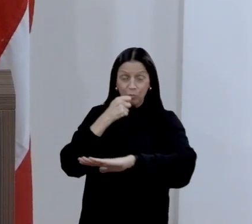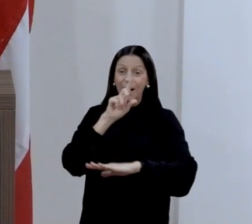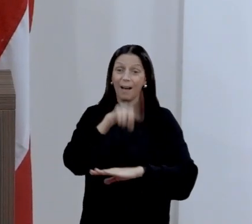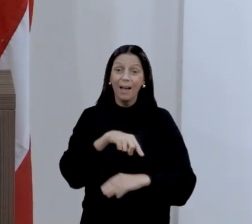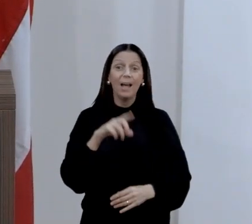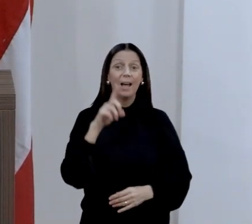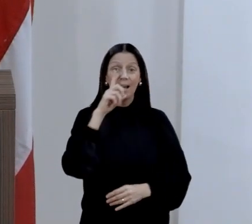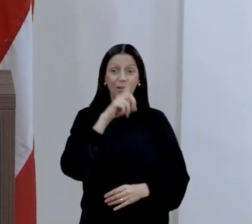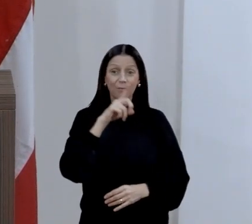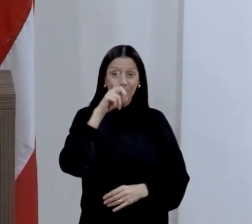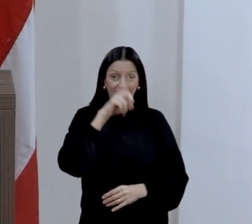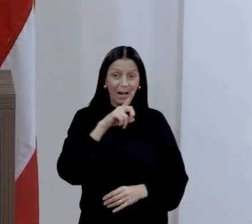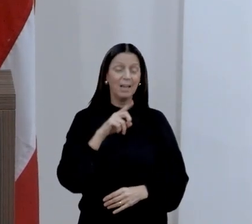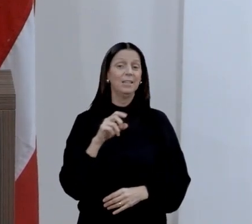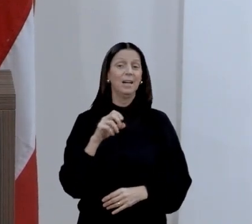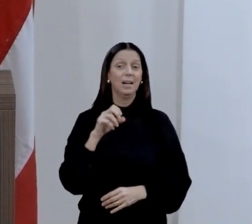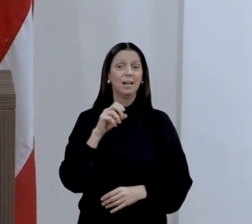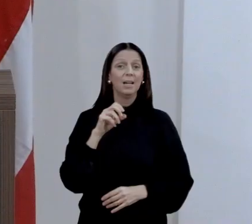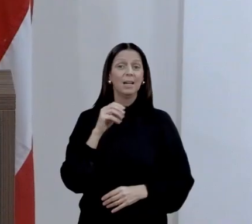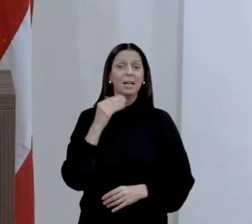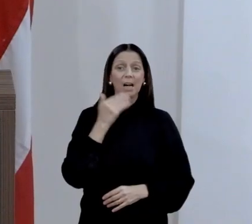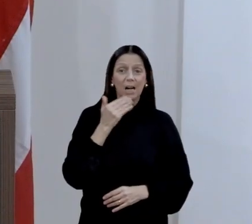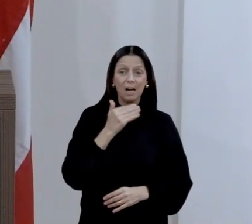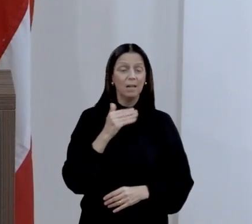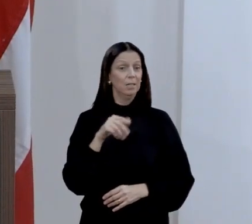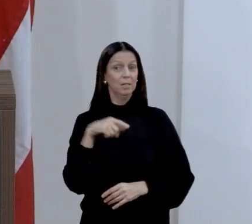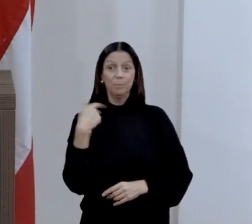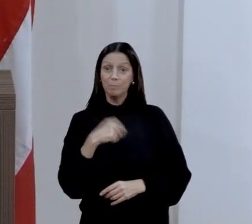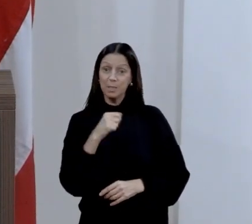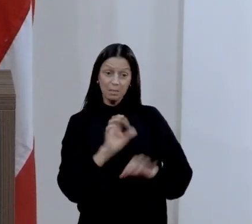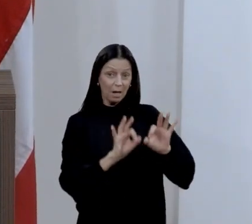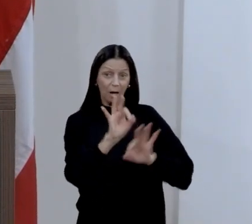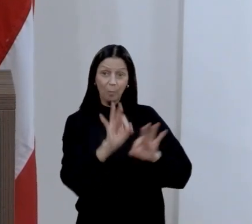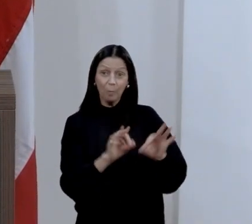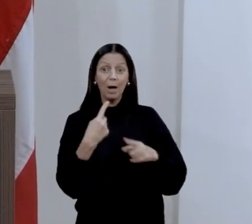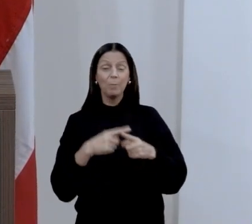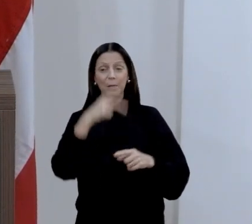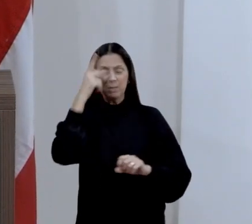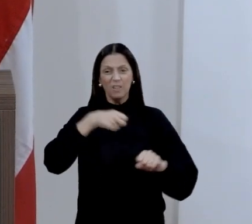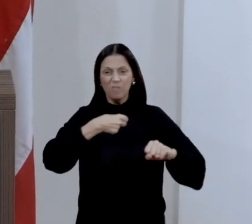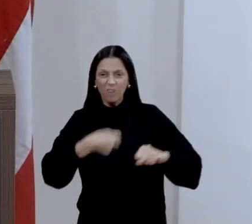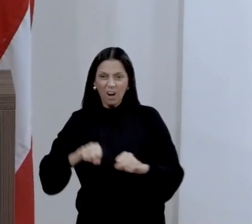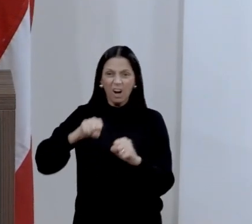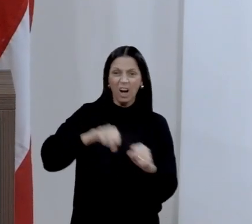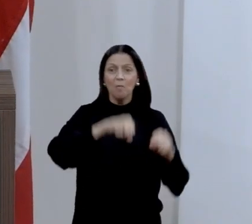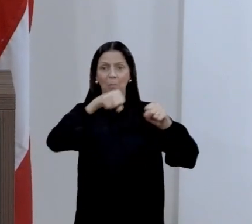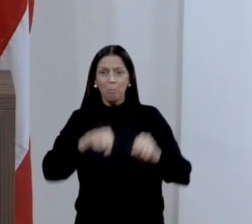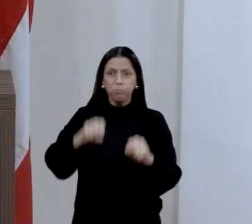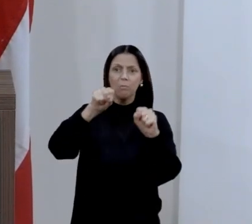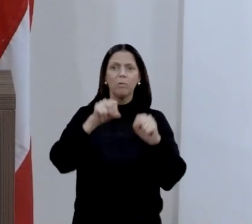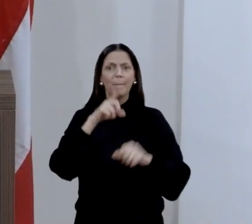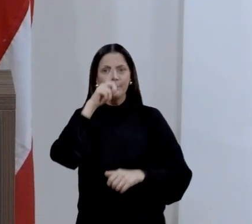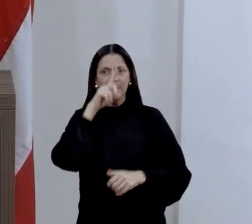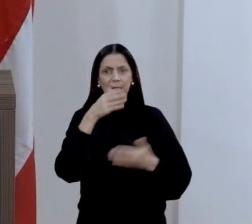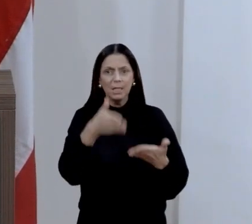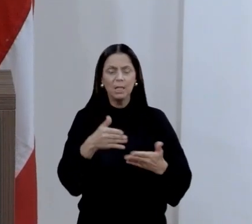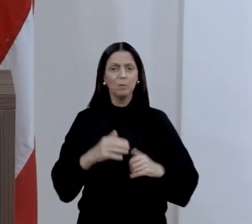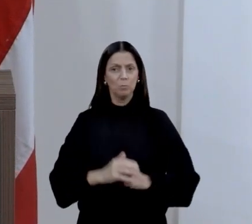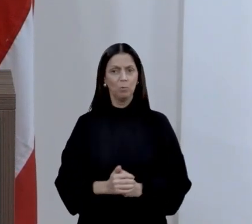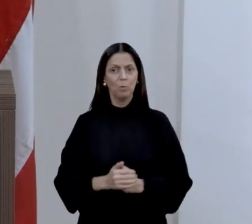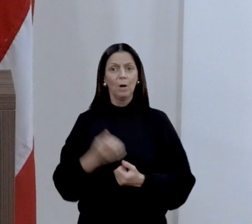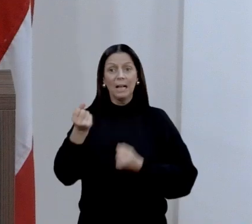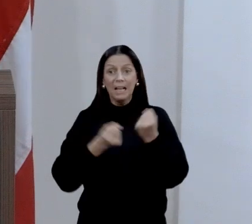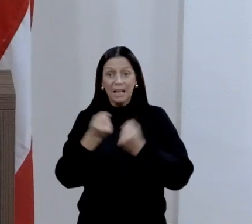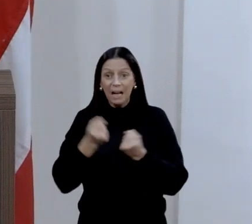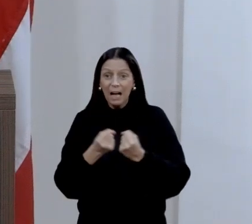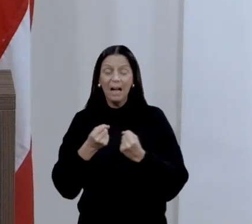inclusive arriscando vidas de motoqueiros, de pedestres, inclusive que passam naquele local, né, às vezes atravessam aquela rodovia,